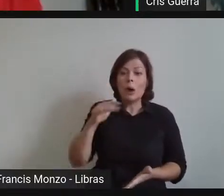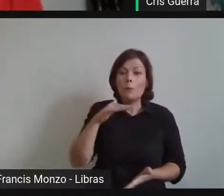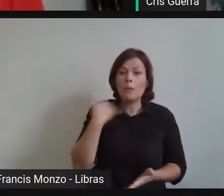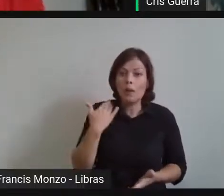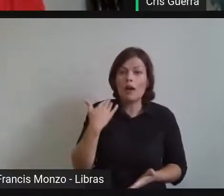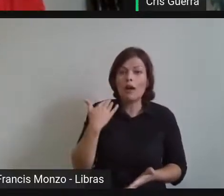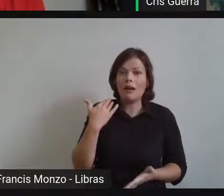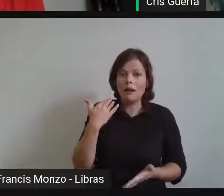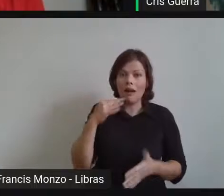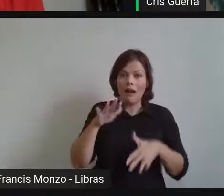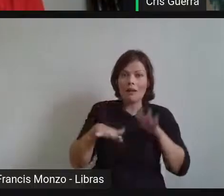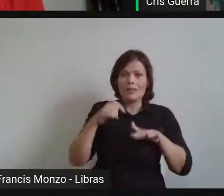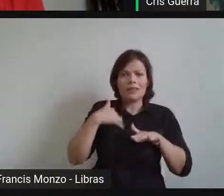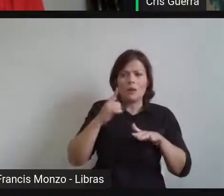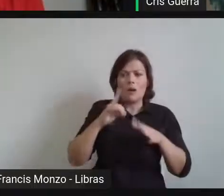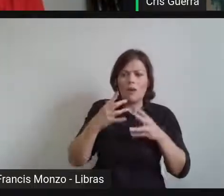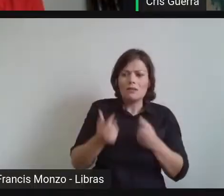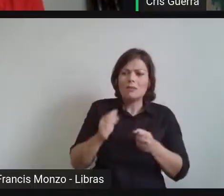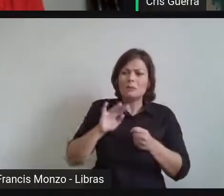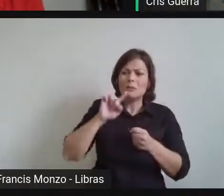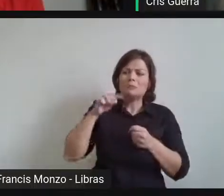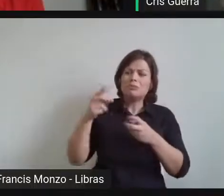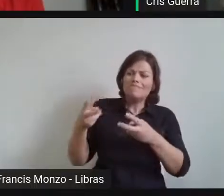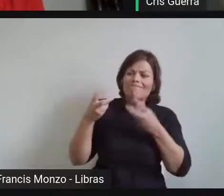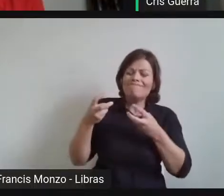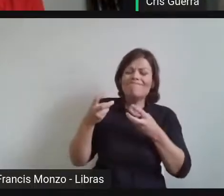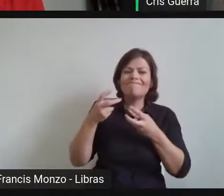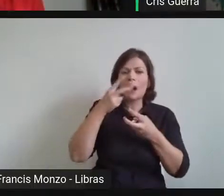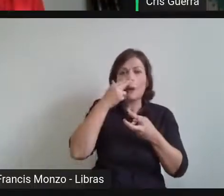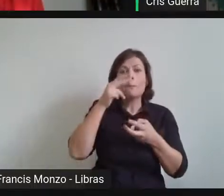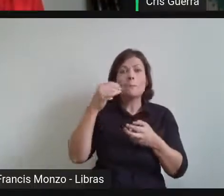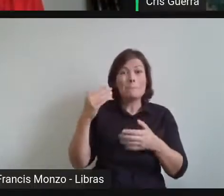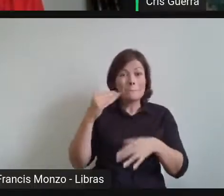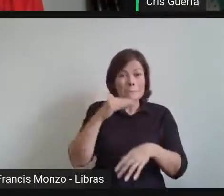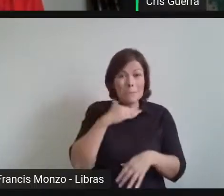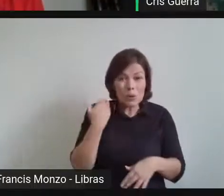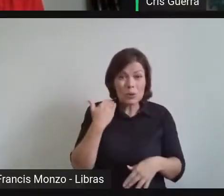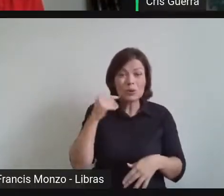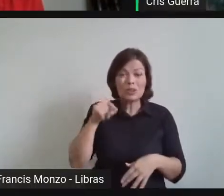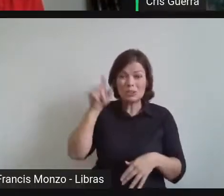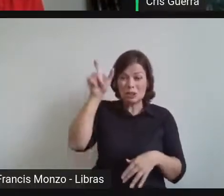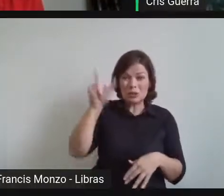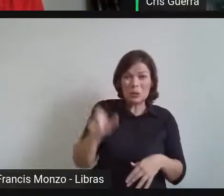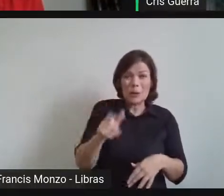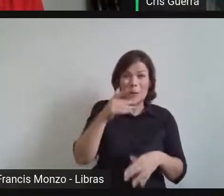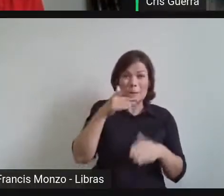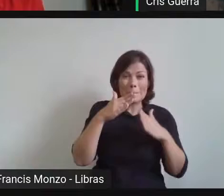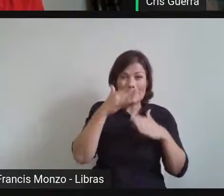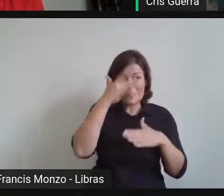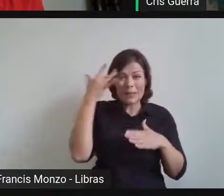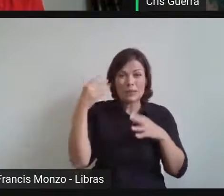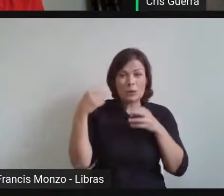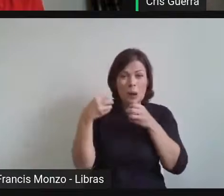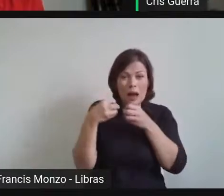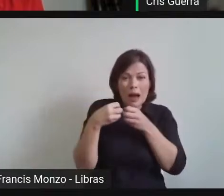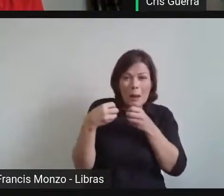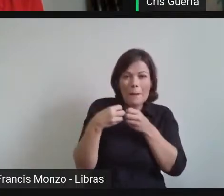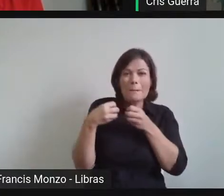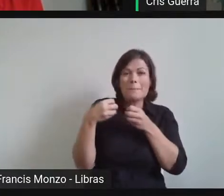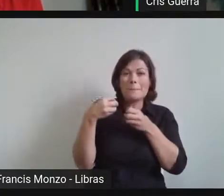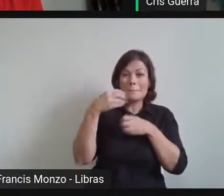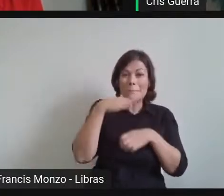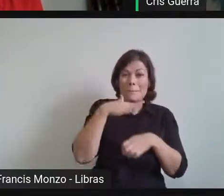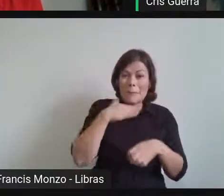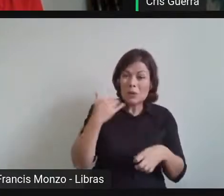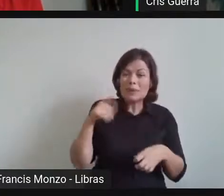Eu acho que quem passou por perdas, né, consideráveis, assim, dores muito fortes, quem vivenciou uma perda muito